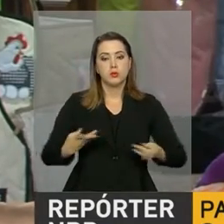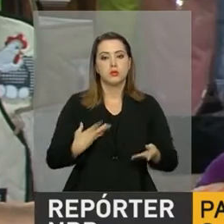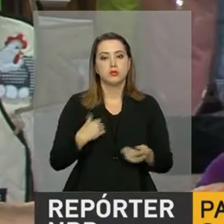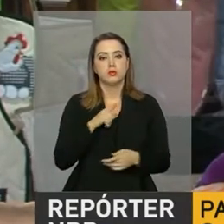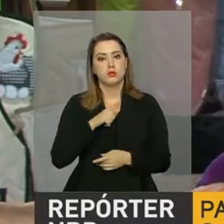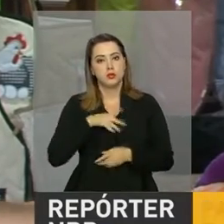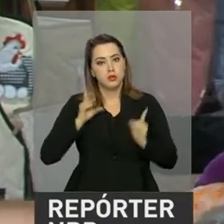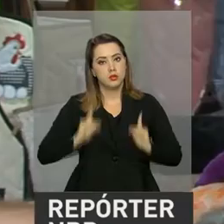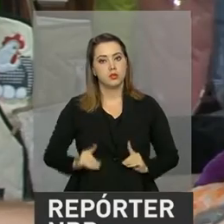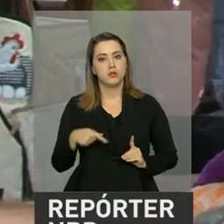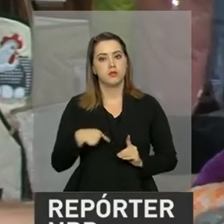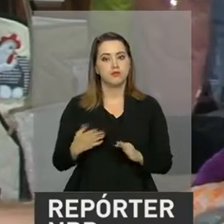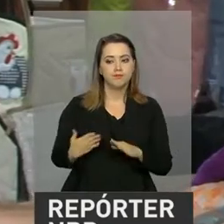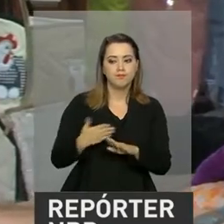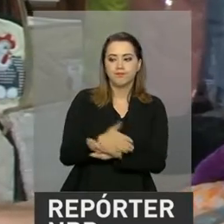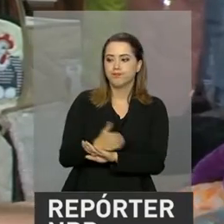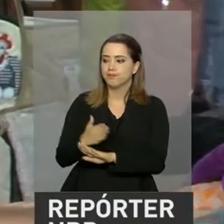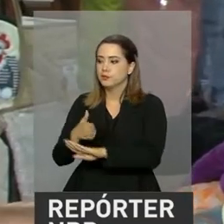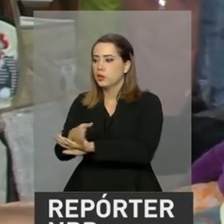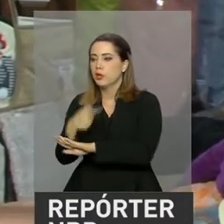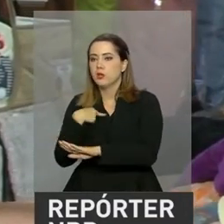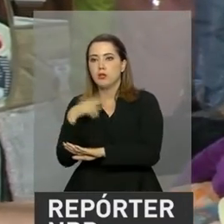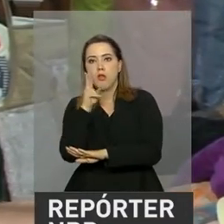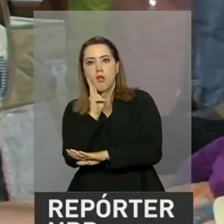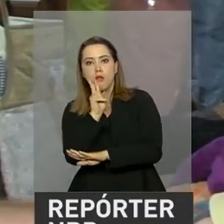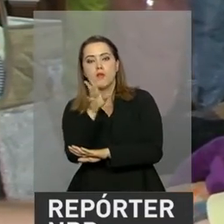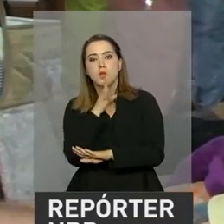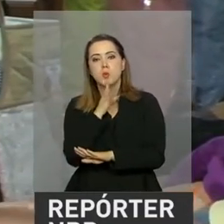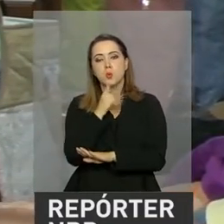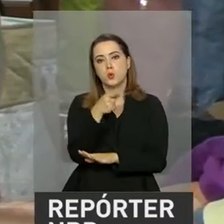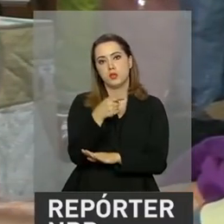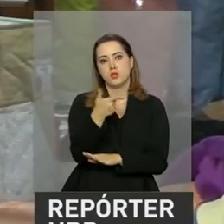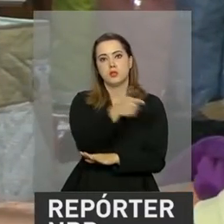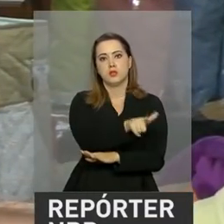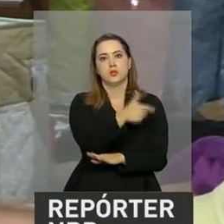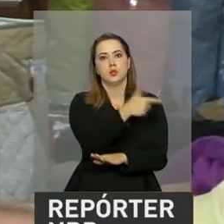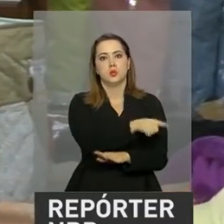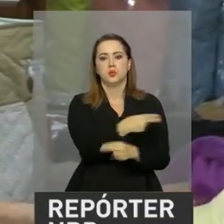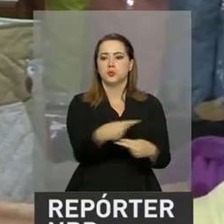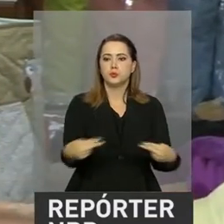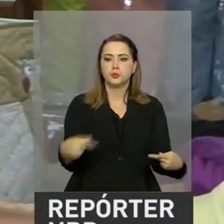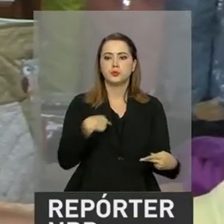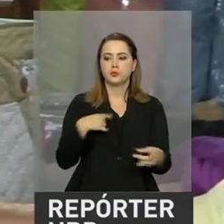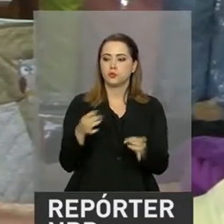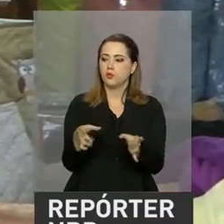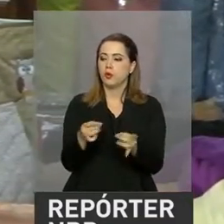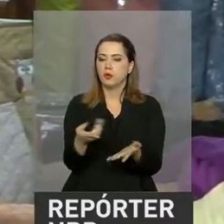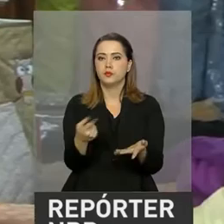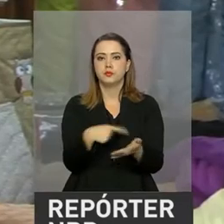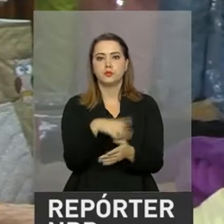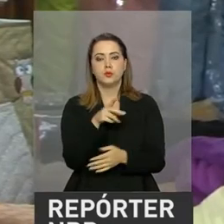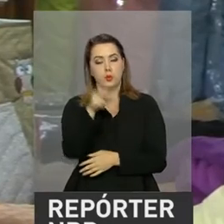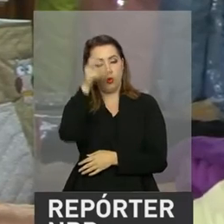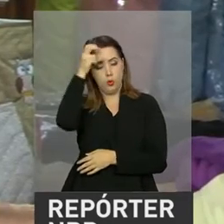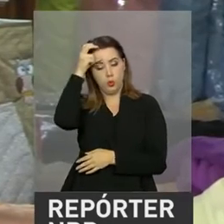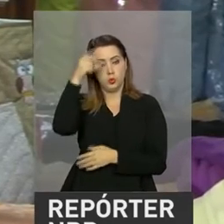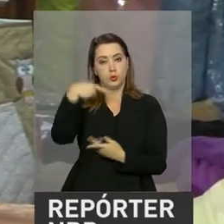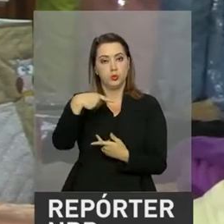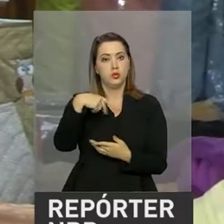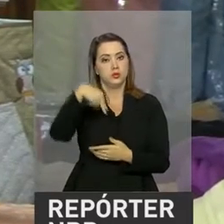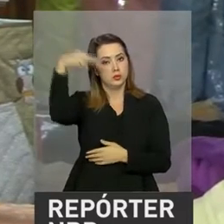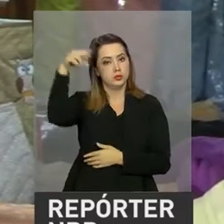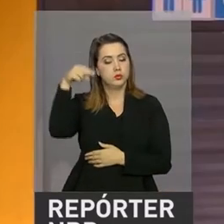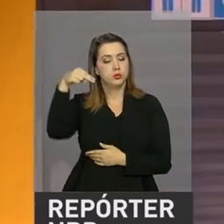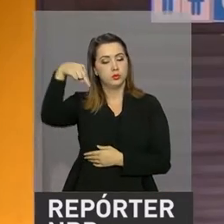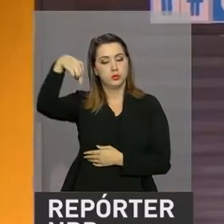tipo de deficiência, de estar acessando o interior da loja, conhecendo o restante das mercadorias, um pouco da cultura nordestina que a gente passa